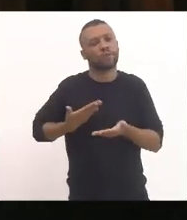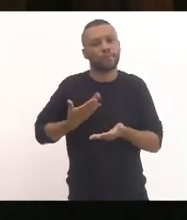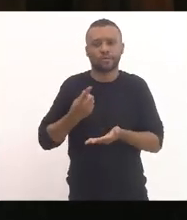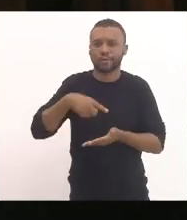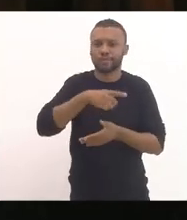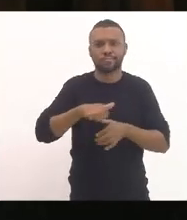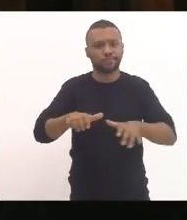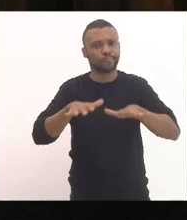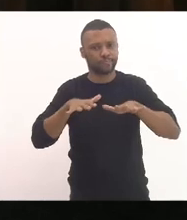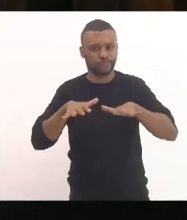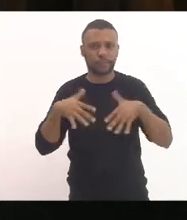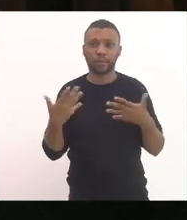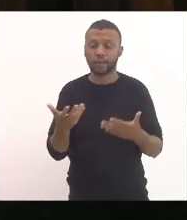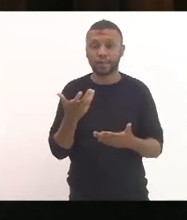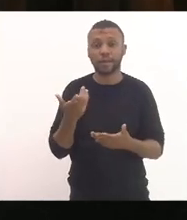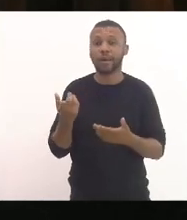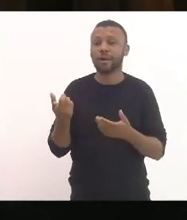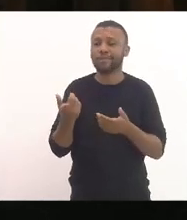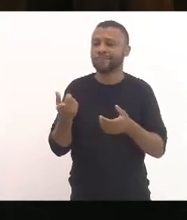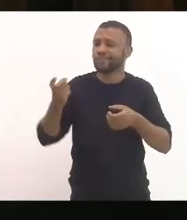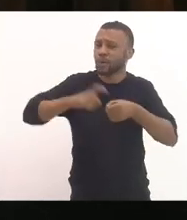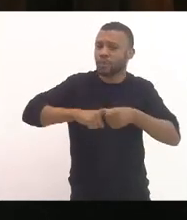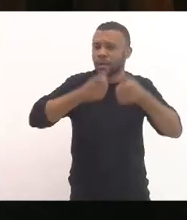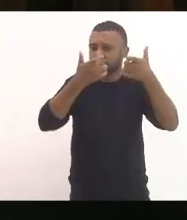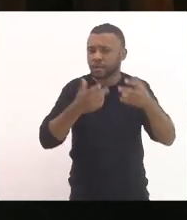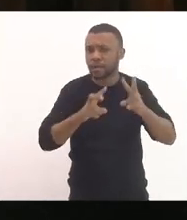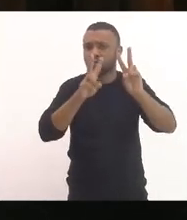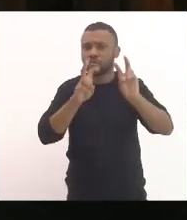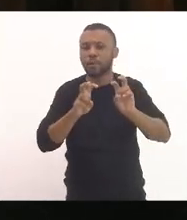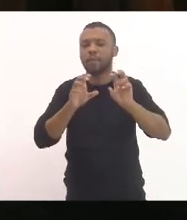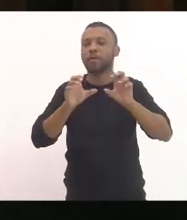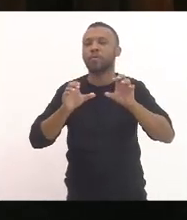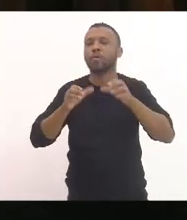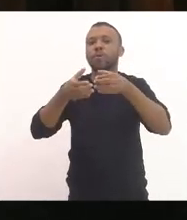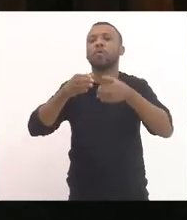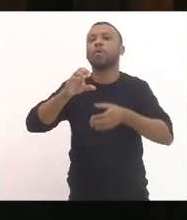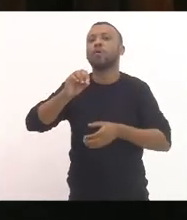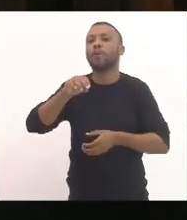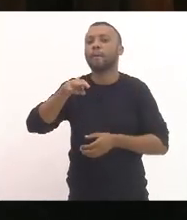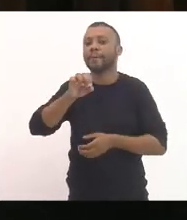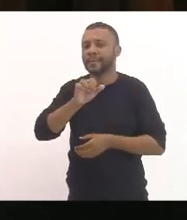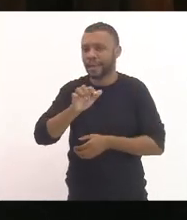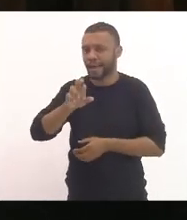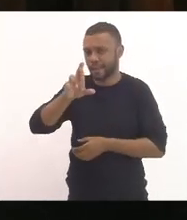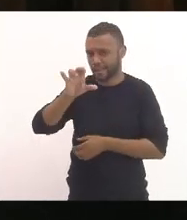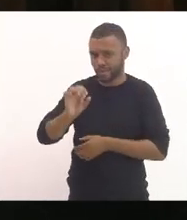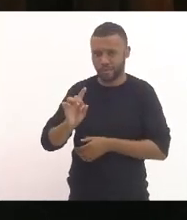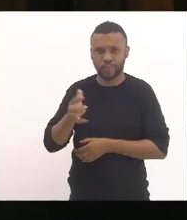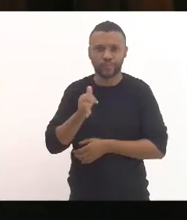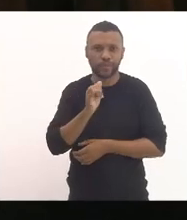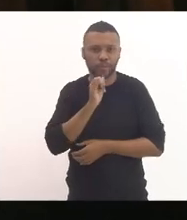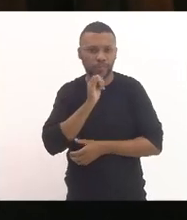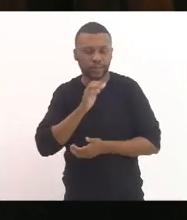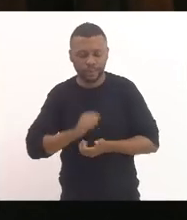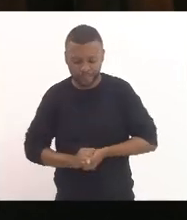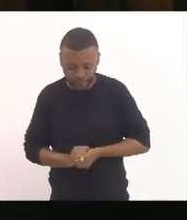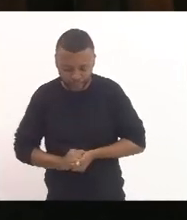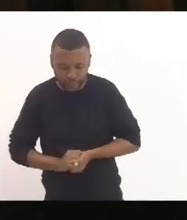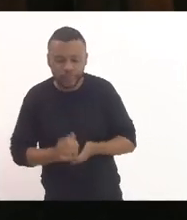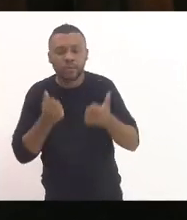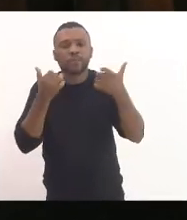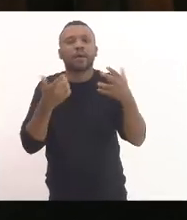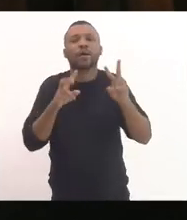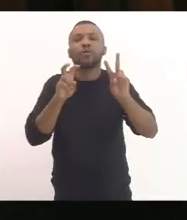presente então Gostaria de retornar sobre a questão dos Comissários eu gostaríamos de falar sobre e não da